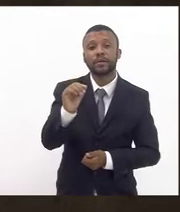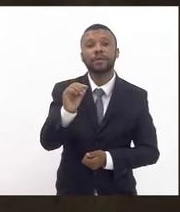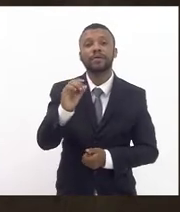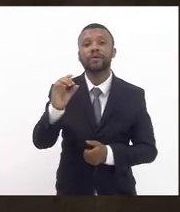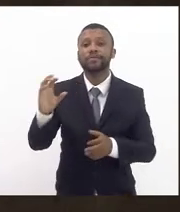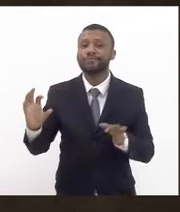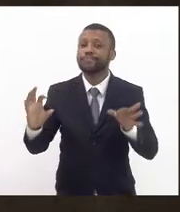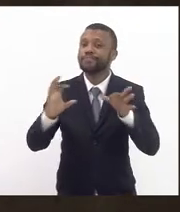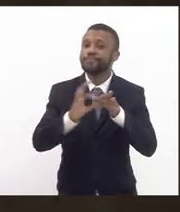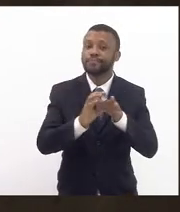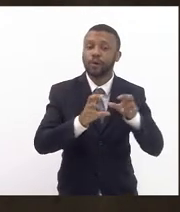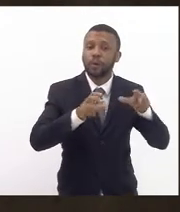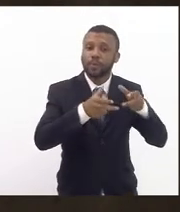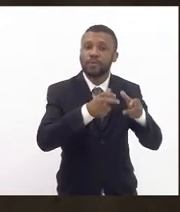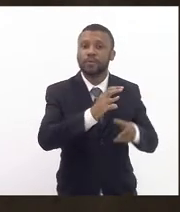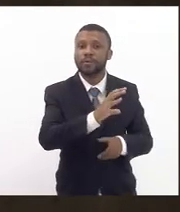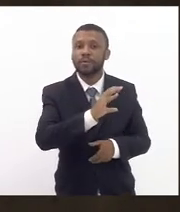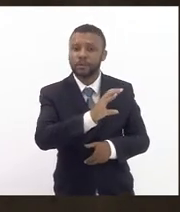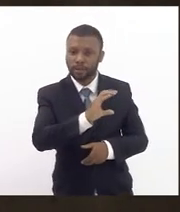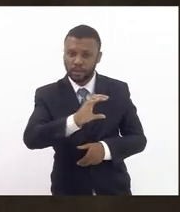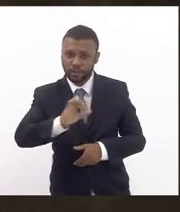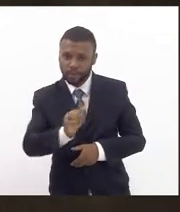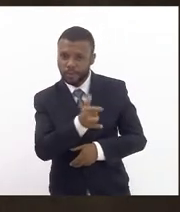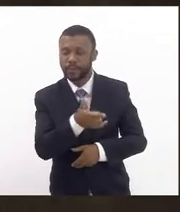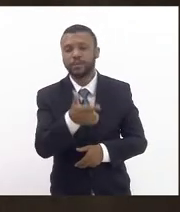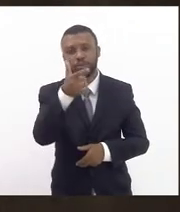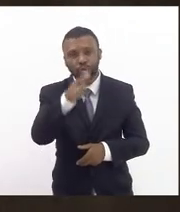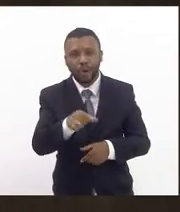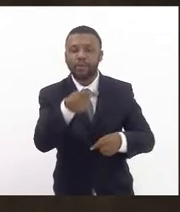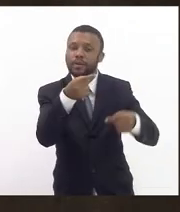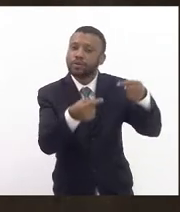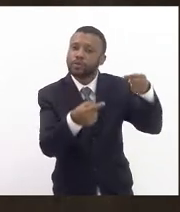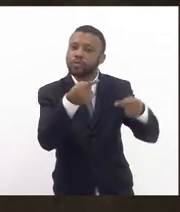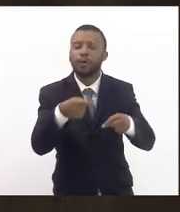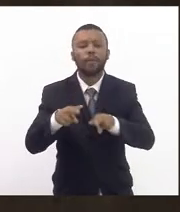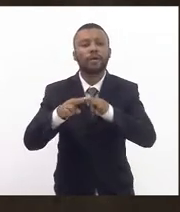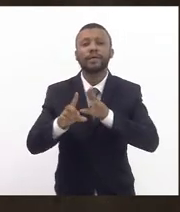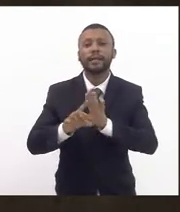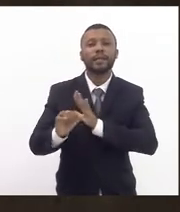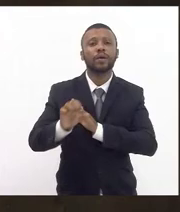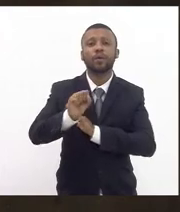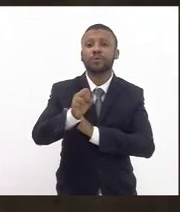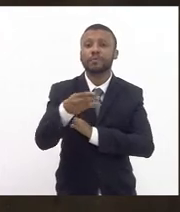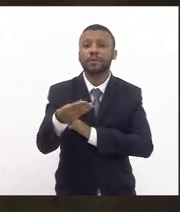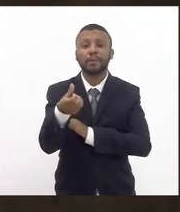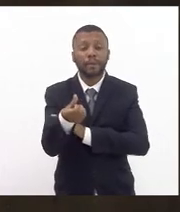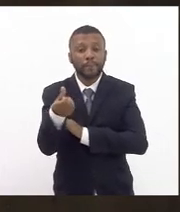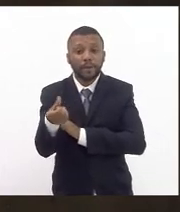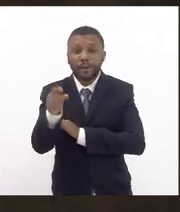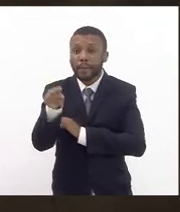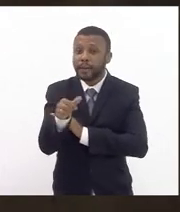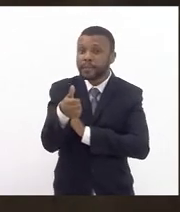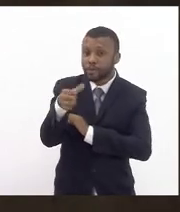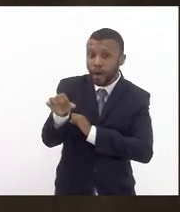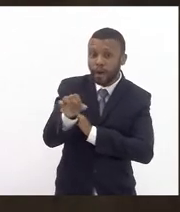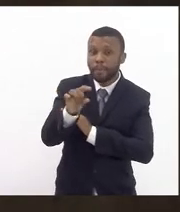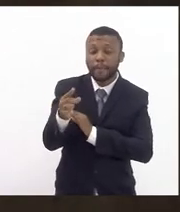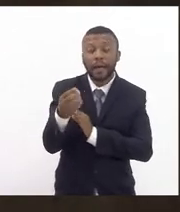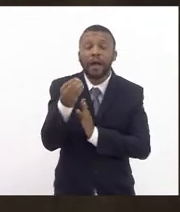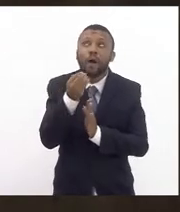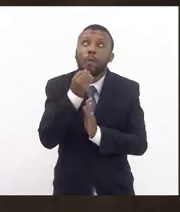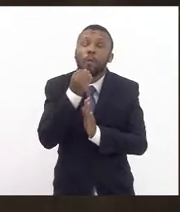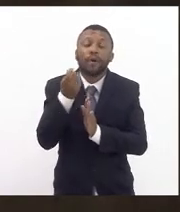CCJ, porque há, para que seja novamente discutido, por conta da Lei 8.366 de 19, para descartar uma